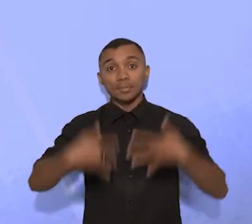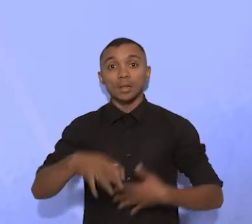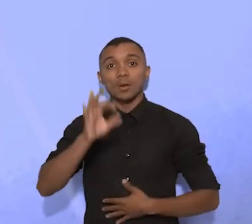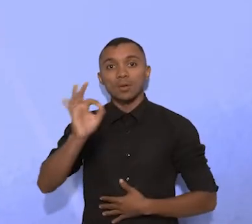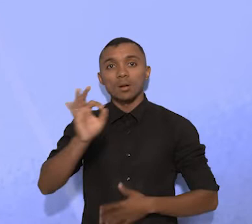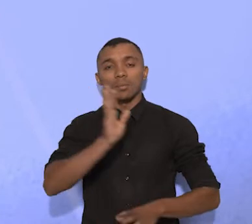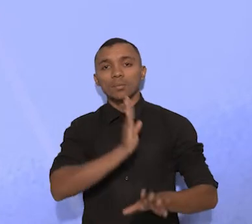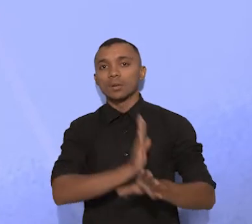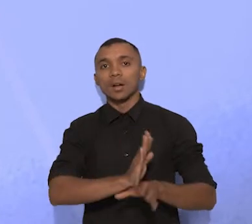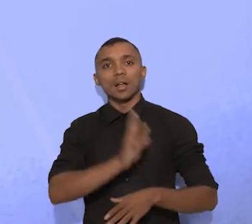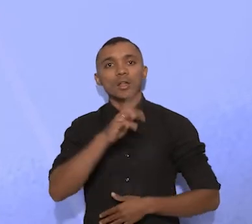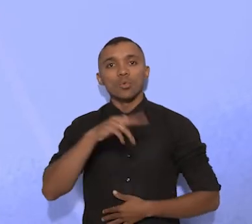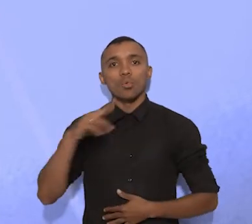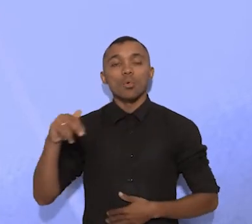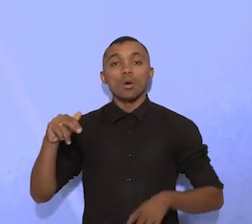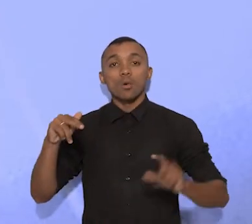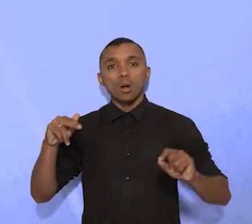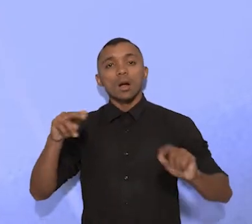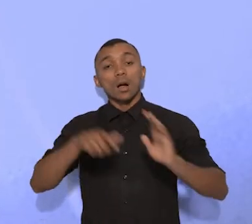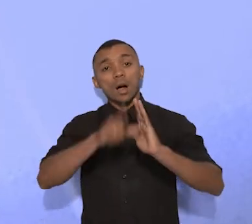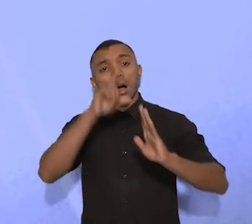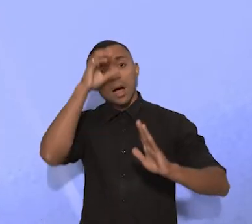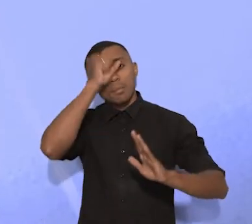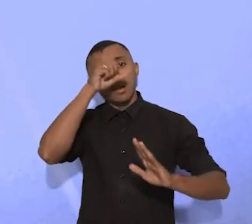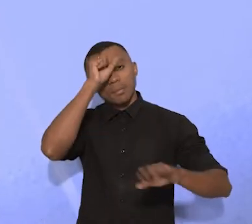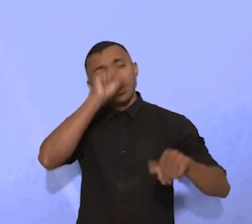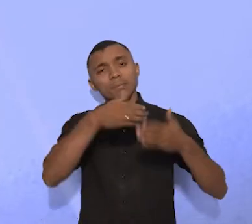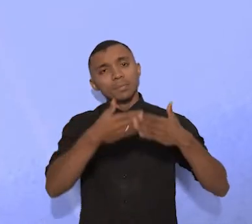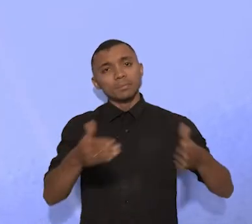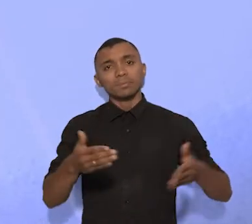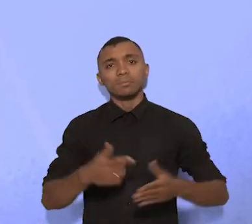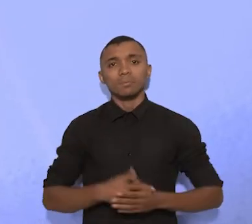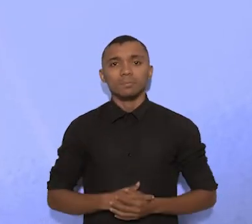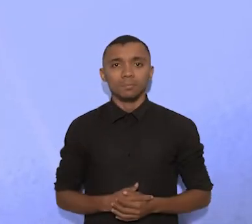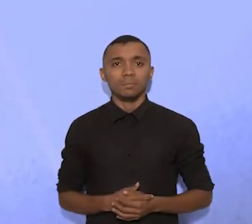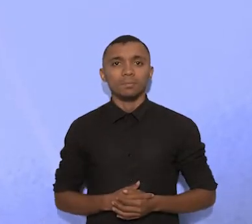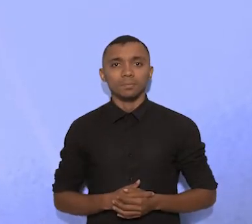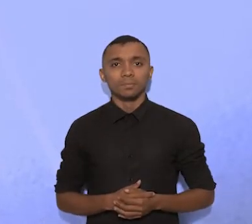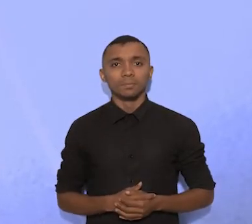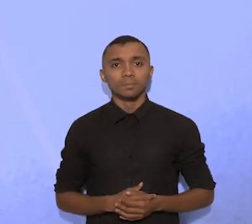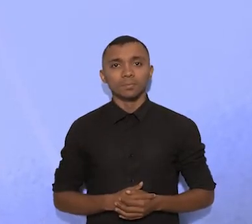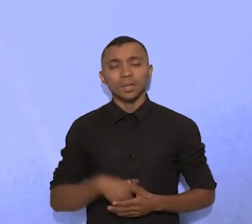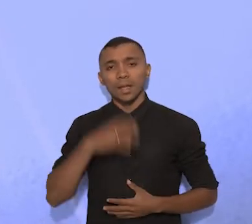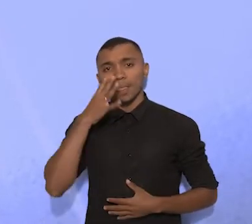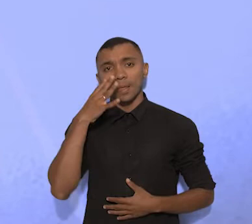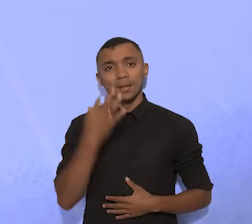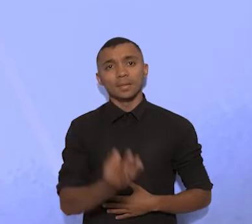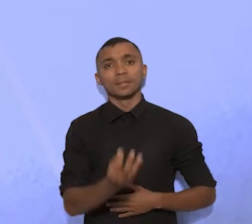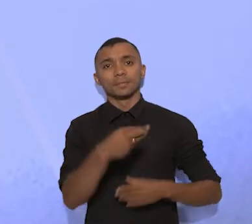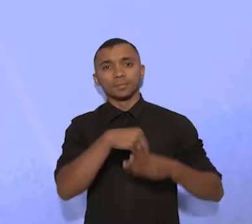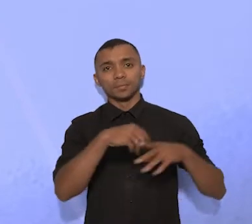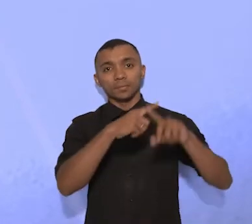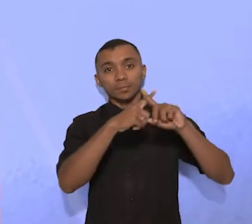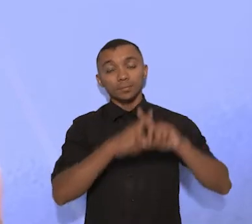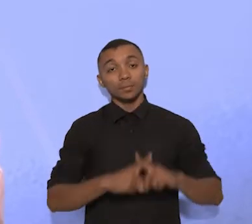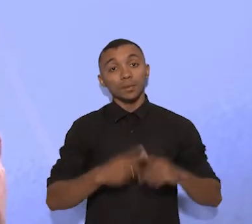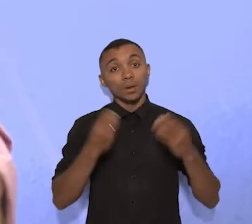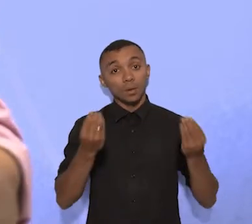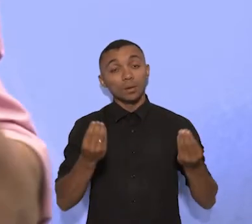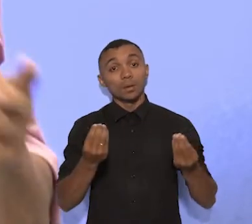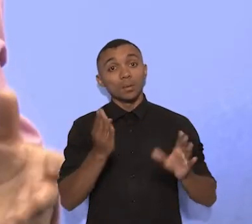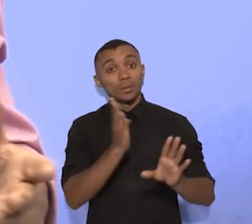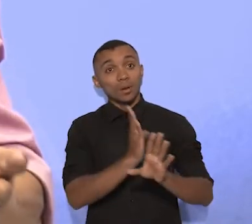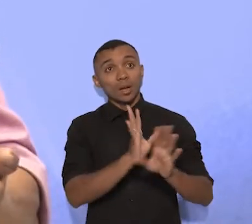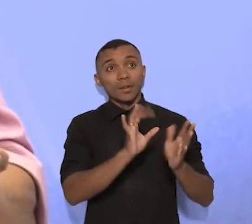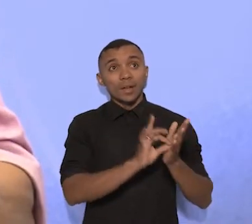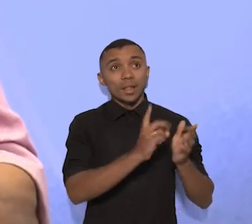nunca está em voga, né? Tem que aprender a sofrer. Vai ter que ter resiliência daqui para o fim do campeonato, porque você vê que